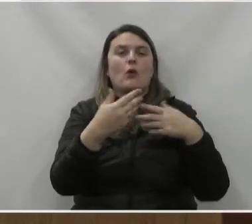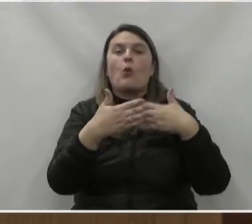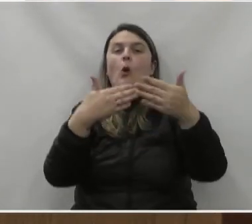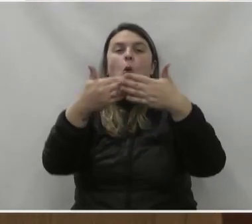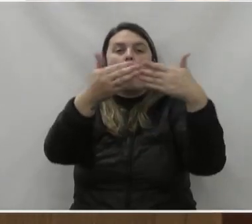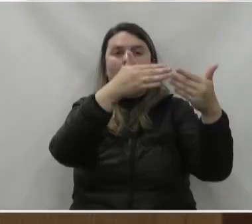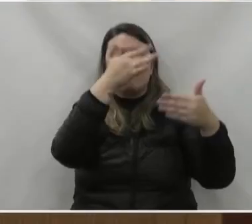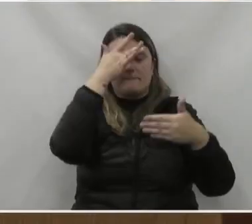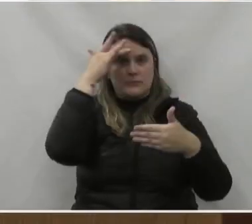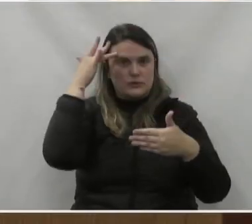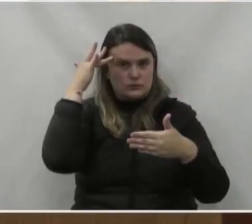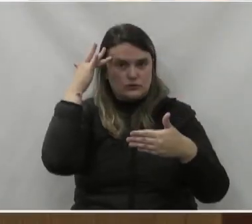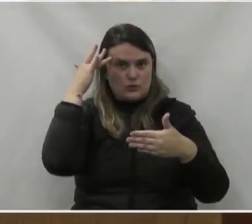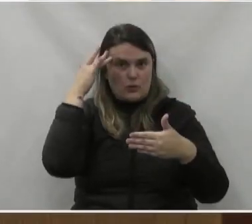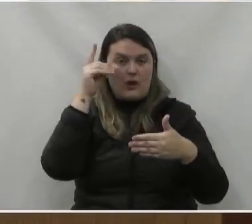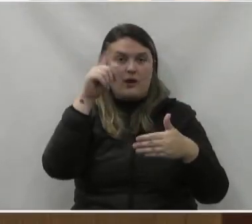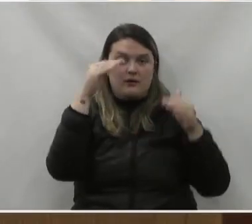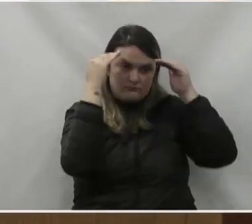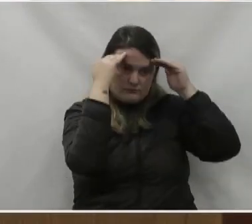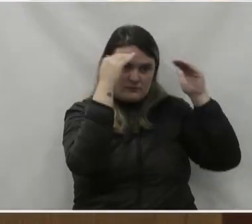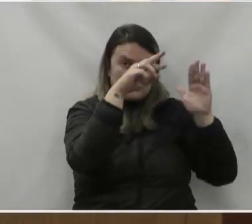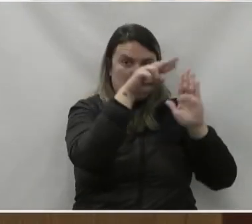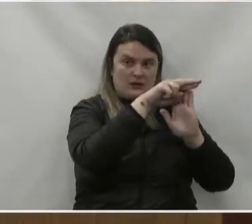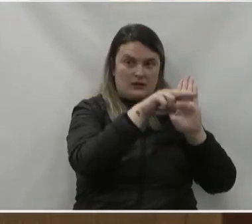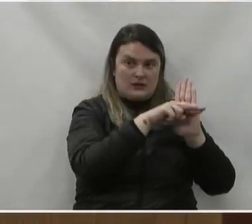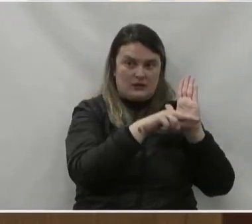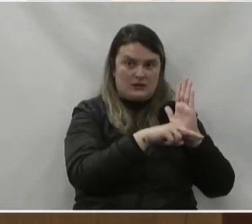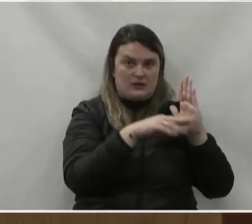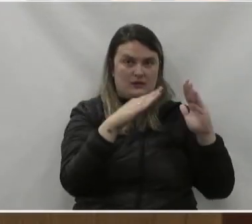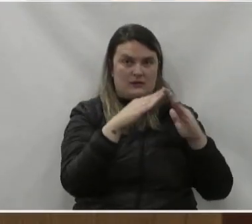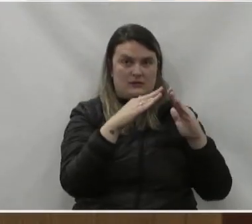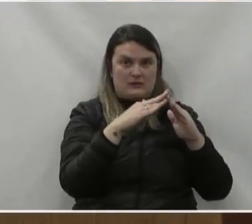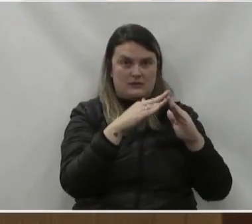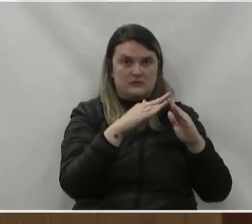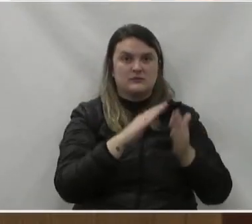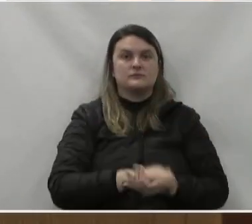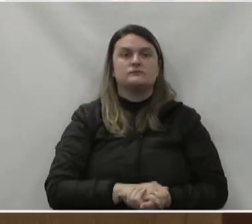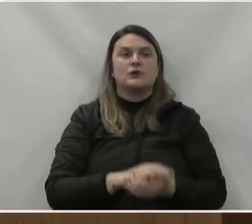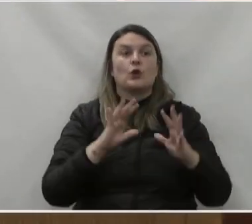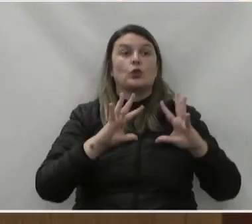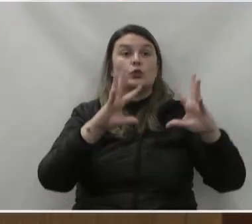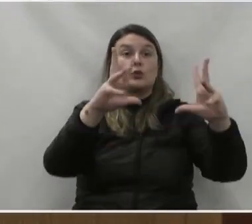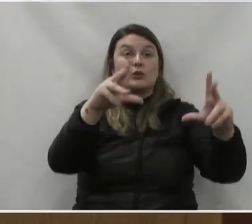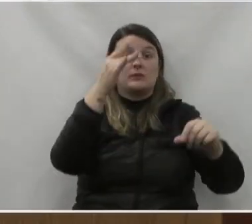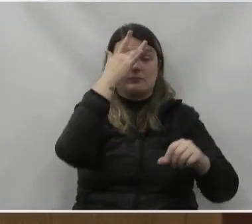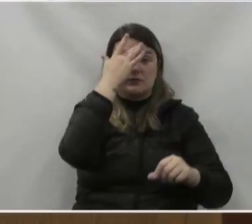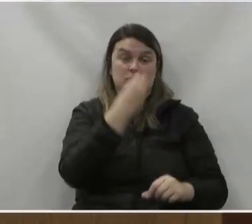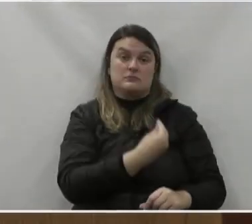seja, é uma questão regimental, tá ok? Agora eu acho que todos que estão aqui